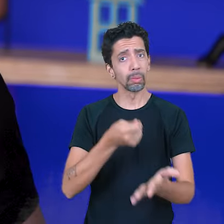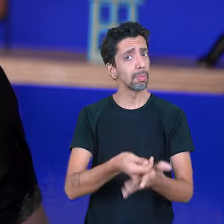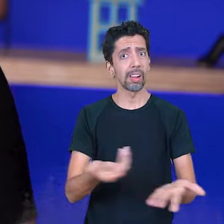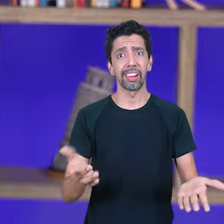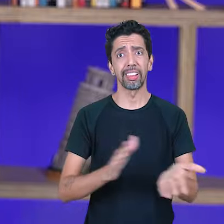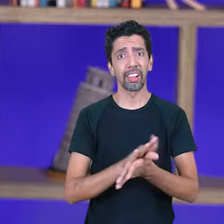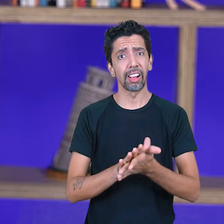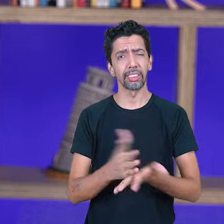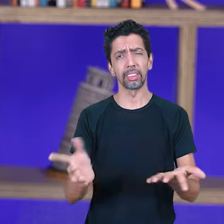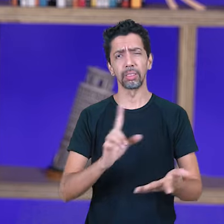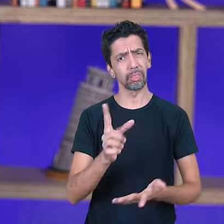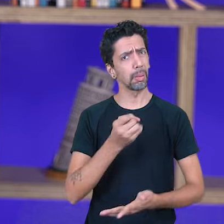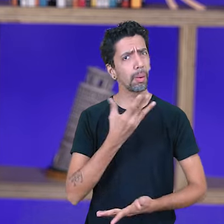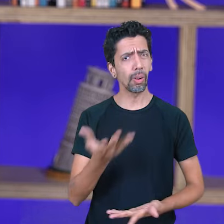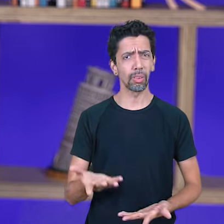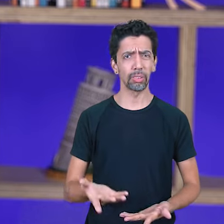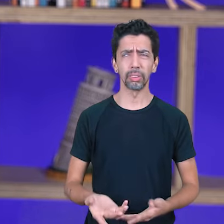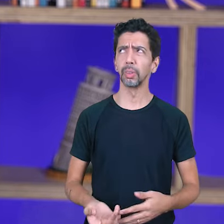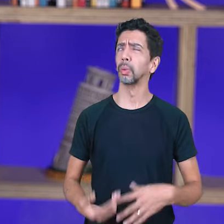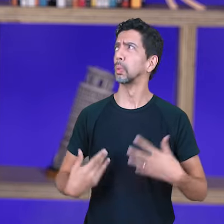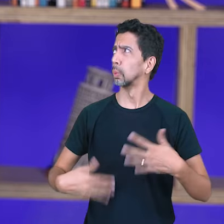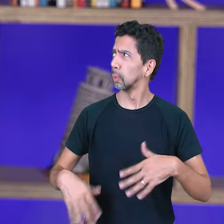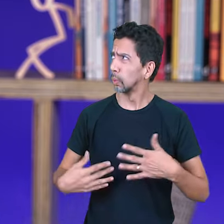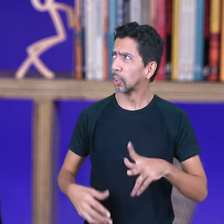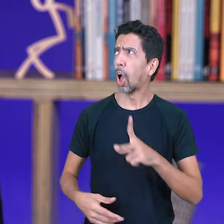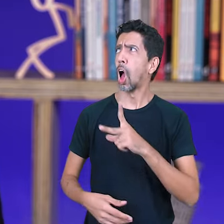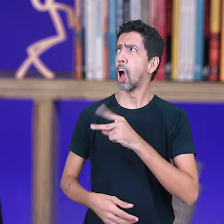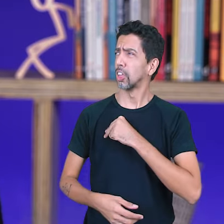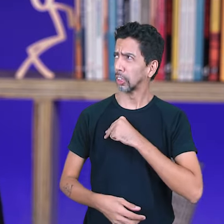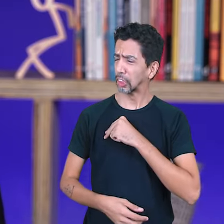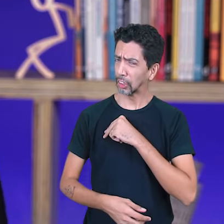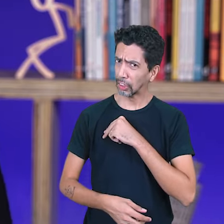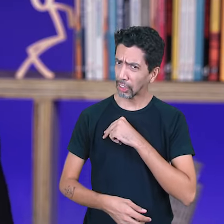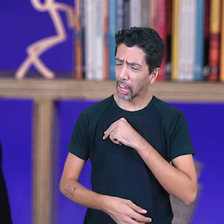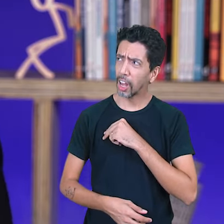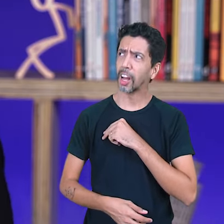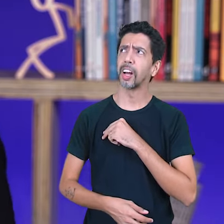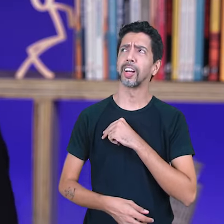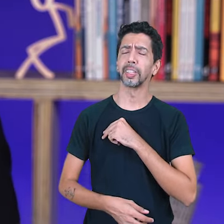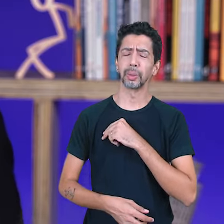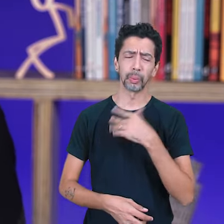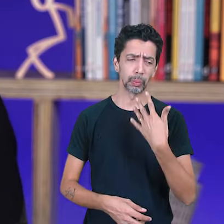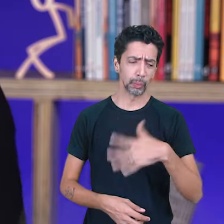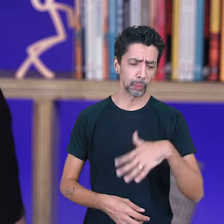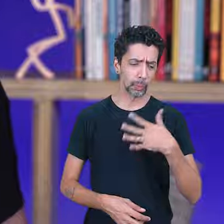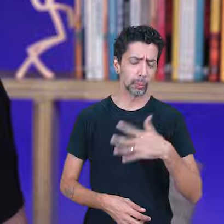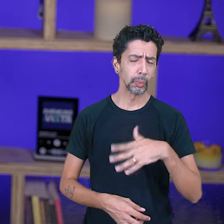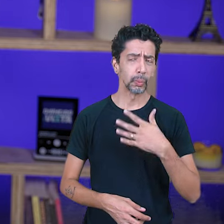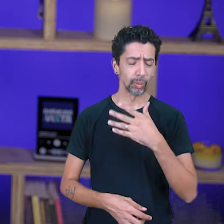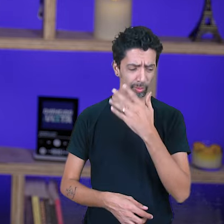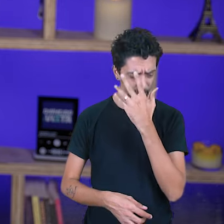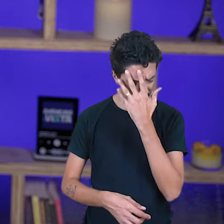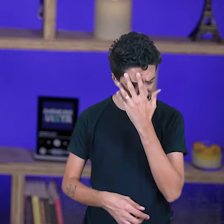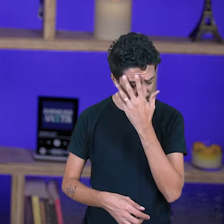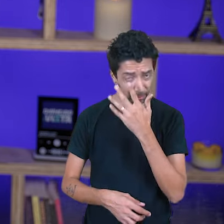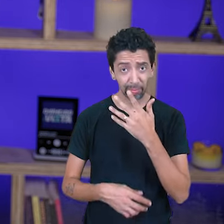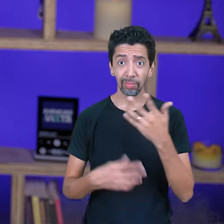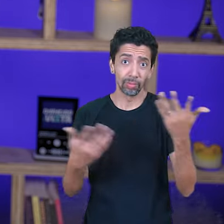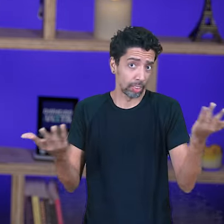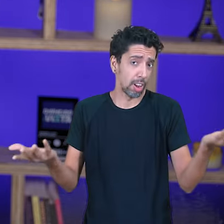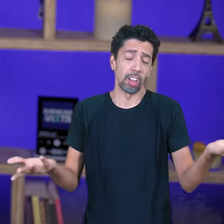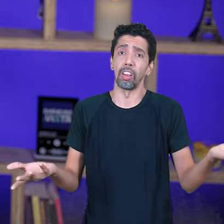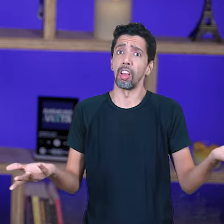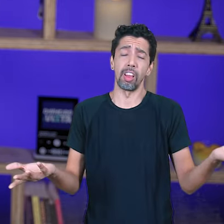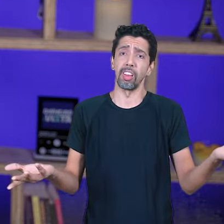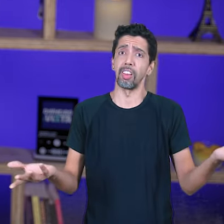ninguém duro né Reinaldo Domingos você hoje está realmente emplacando aí que as pessoas precisam